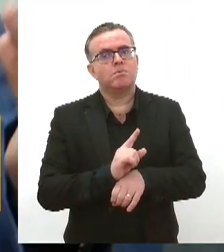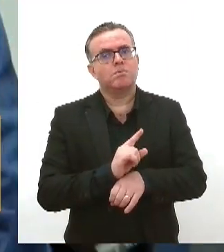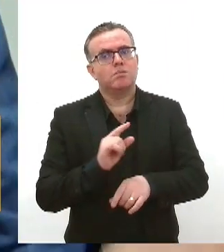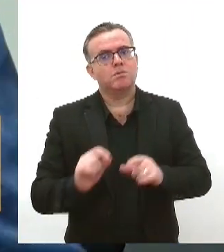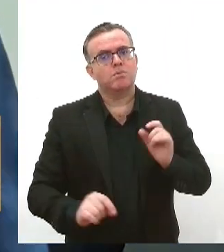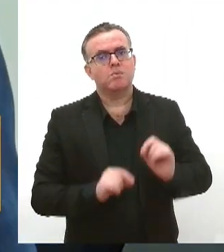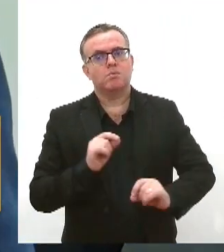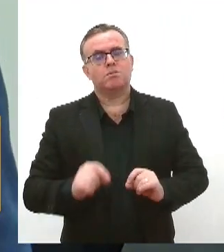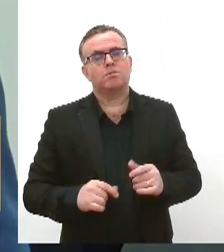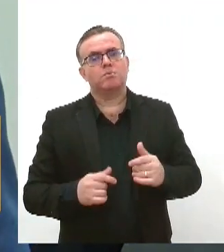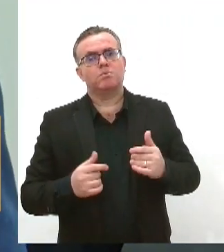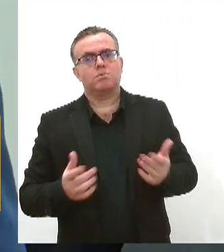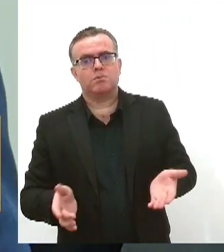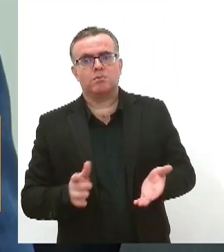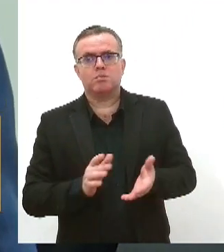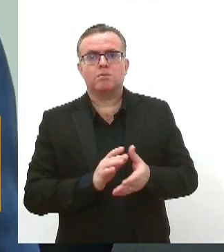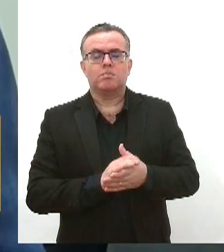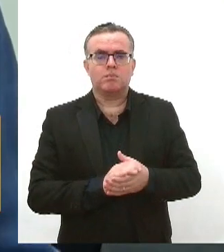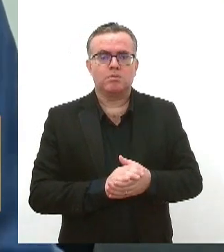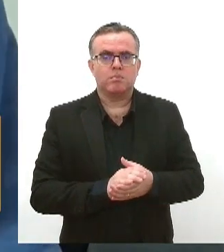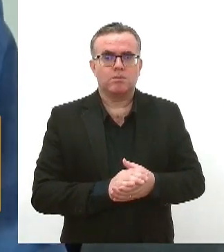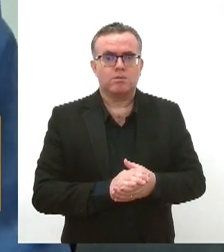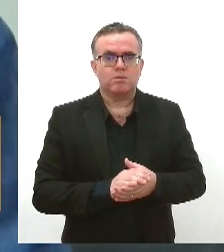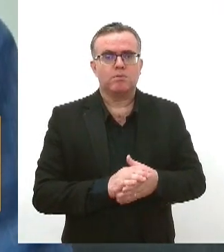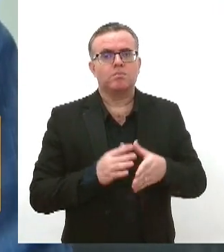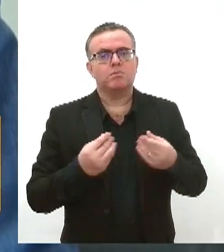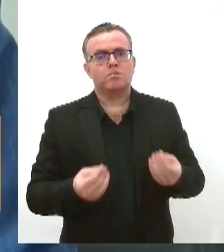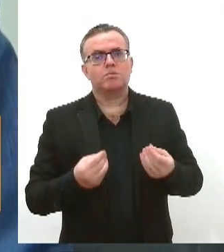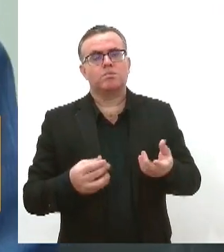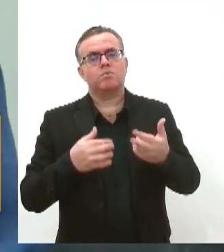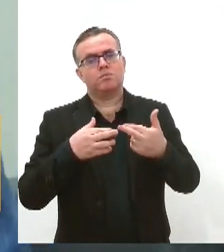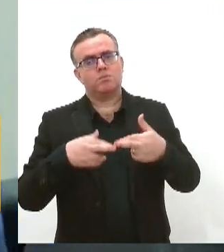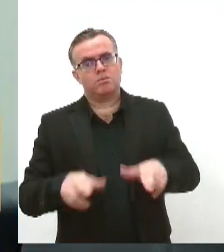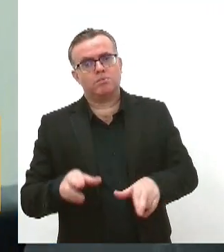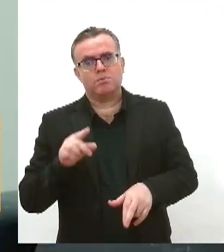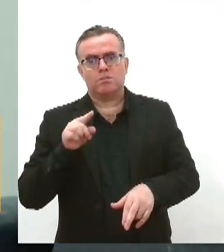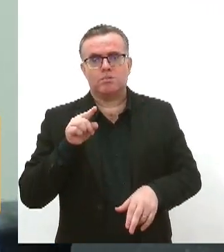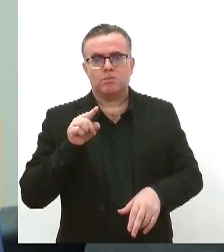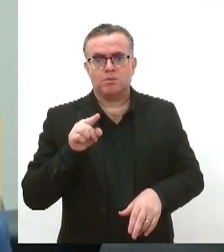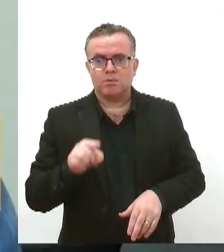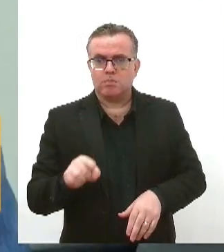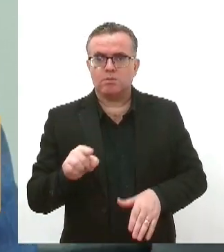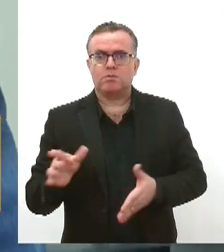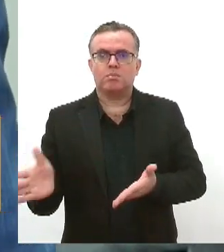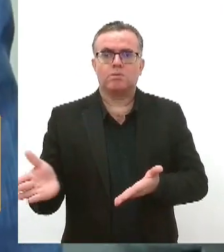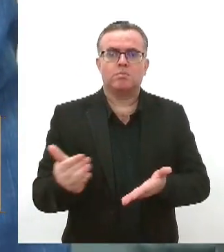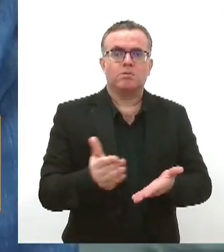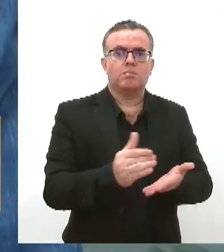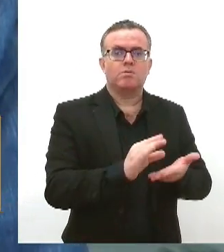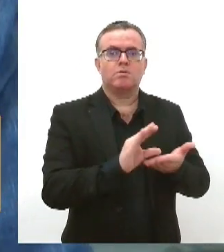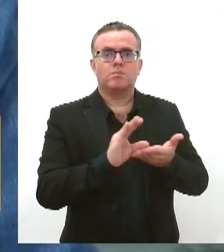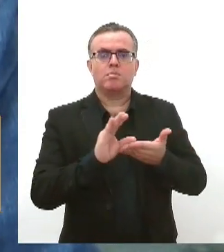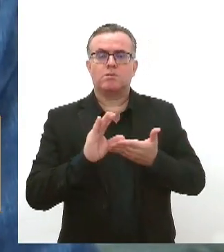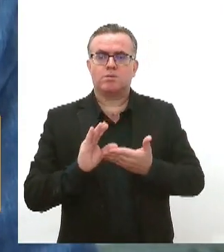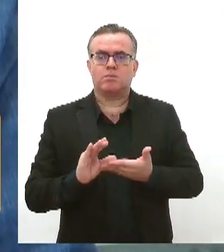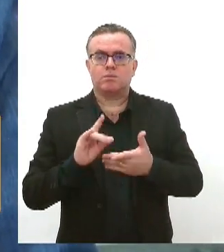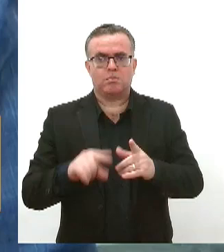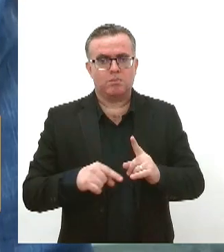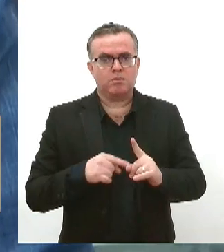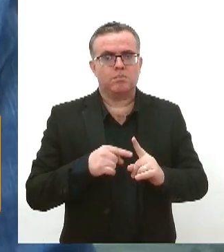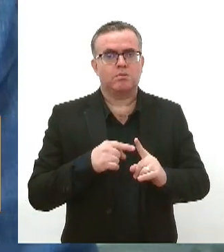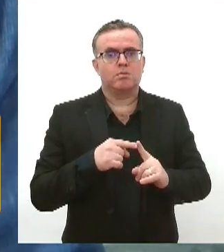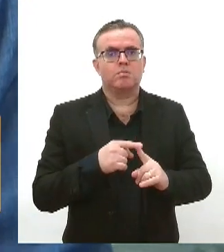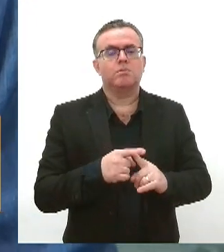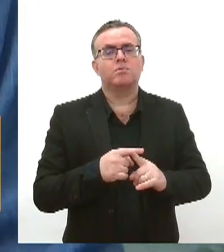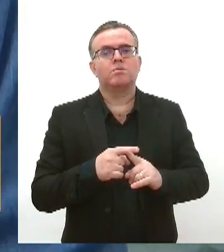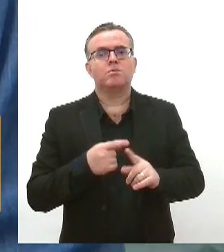poder manter essa alíquota e ter o resultado na arrecadação através do aumento dos nossos negócios, eu